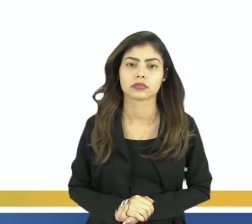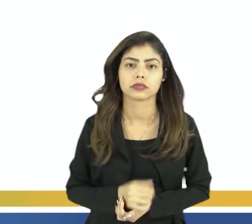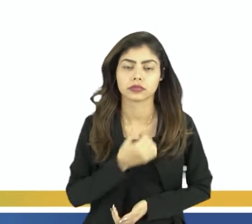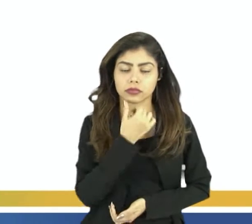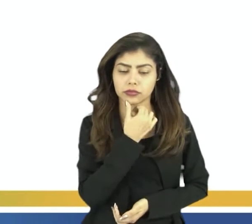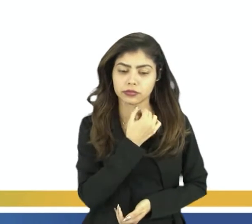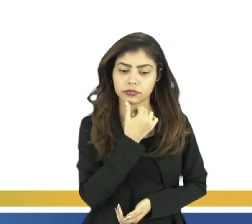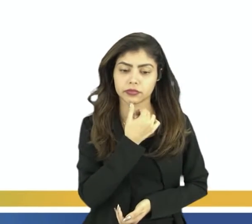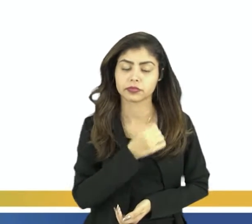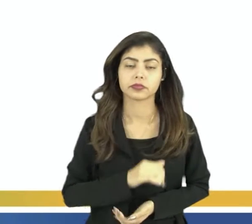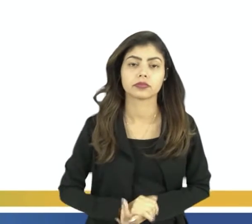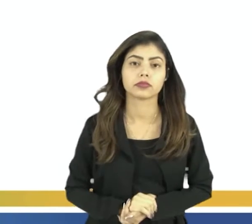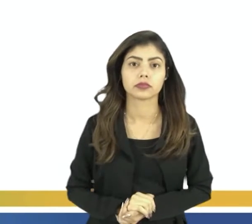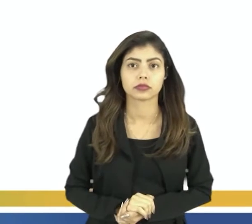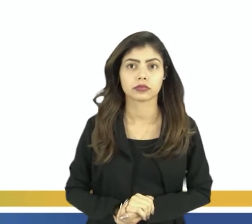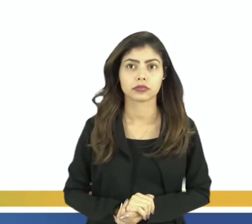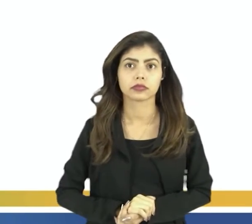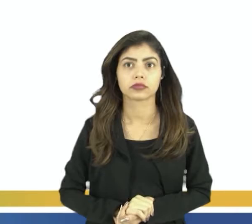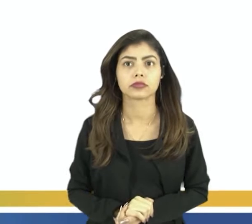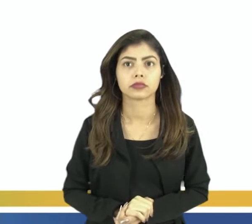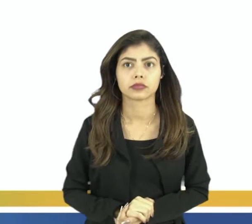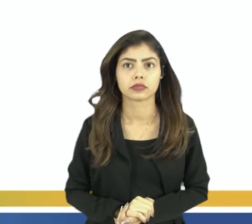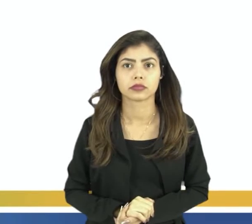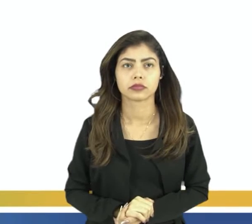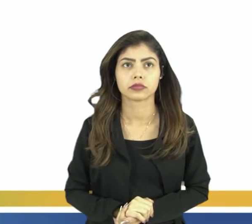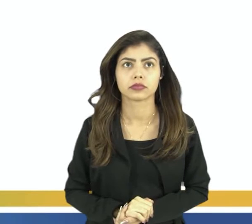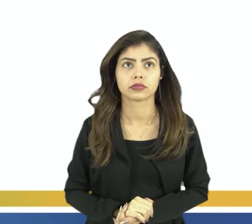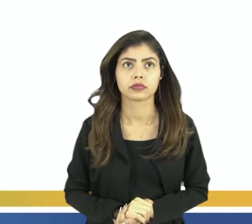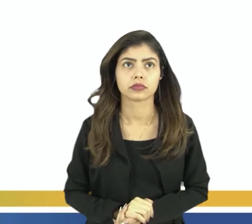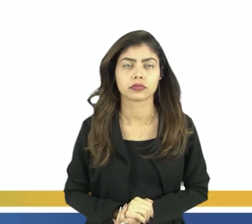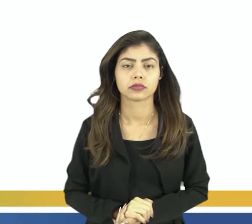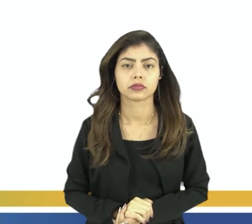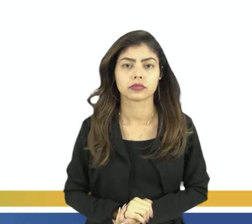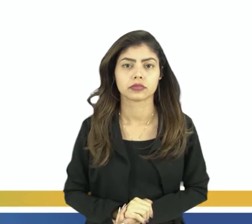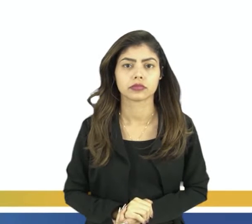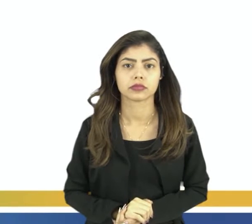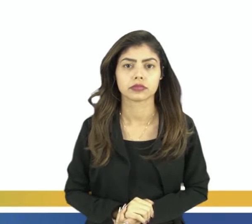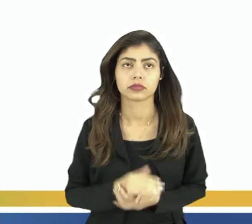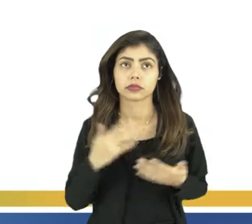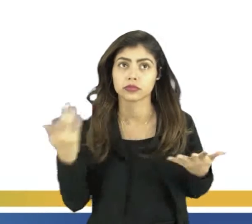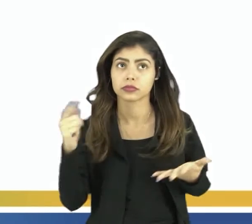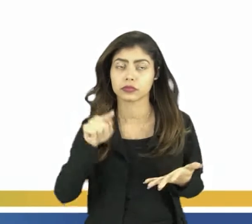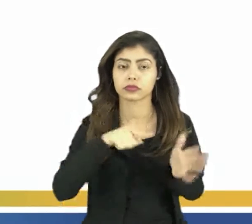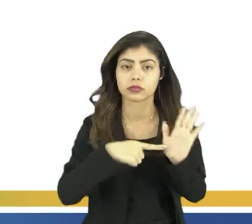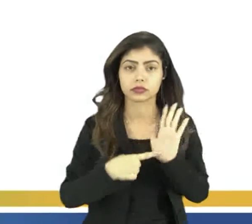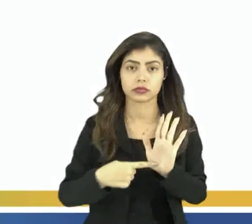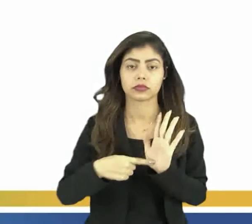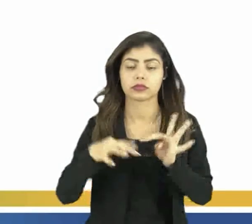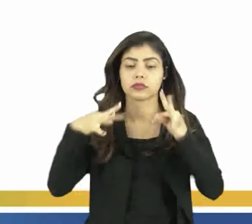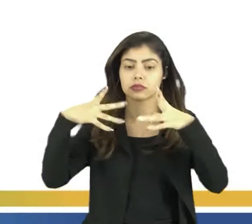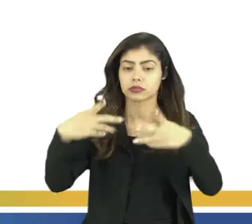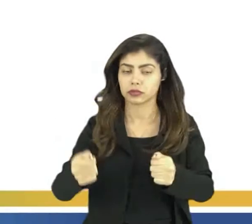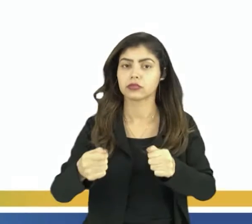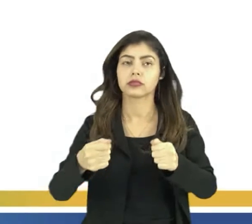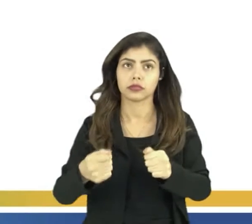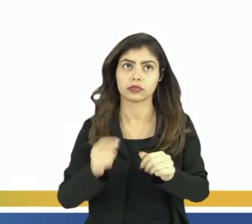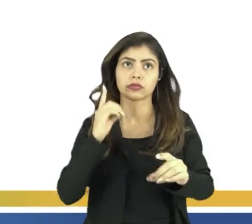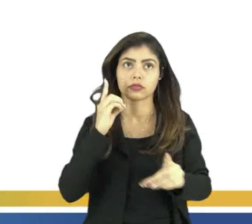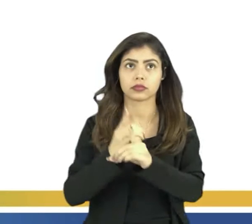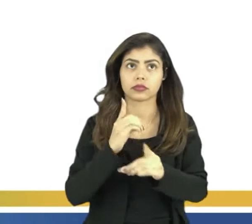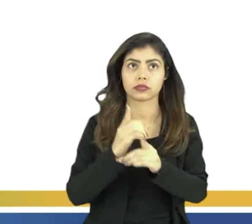mais 300 e mais 340, nós vamos obter 800. Aí nós temos que a área total